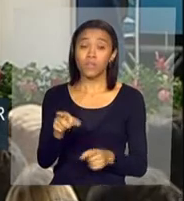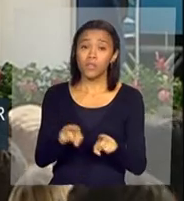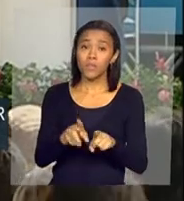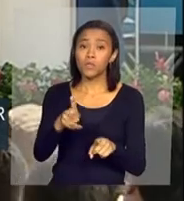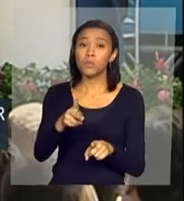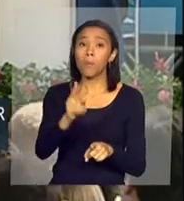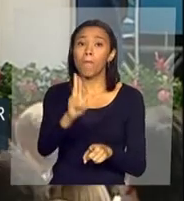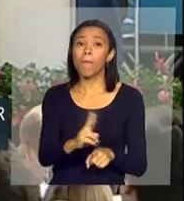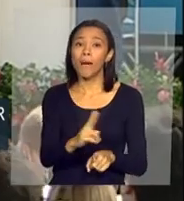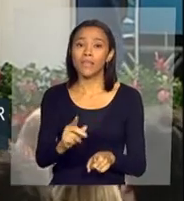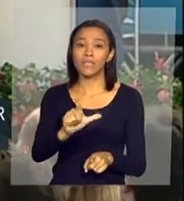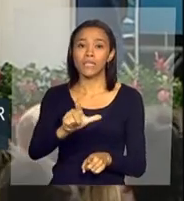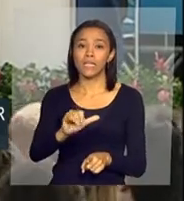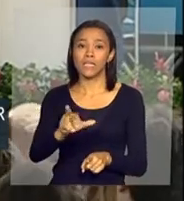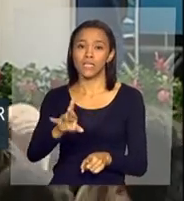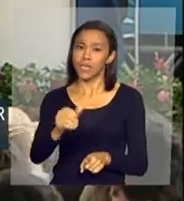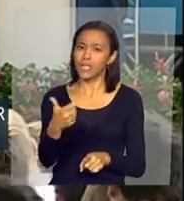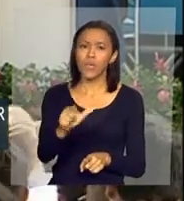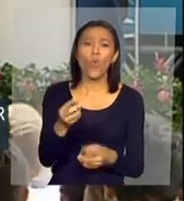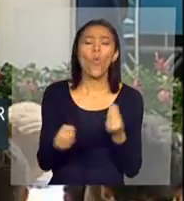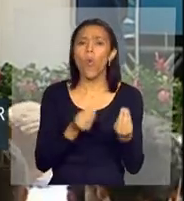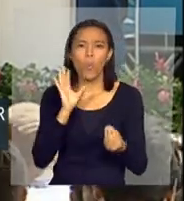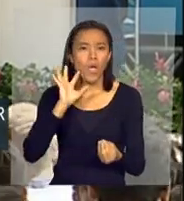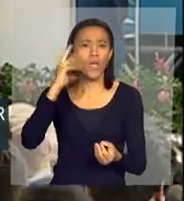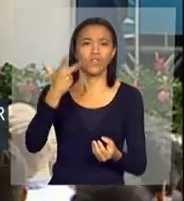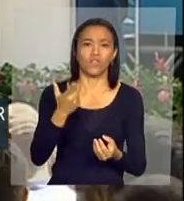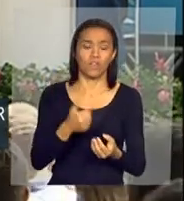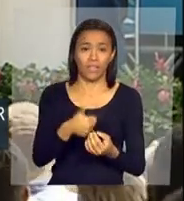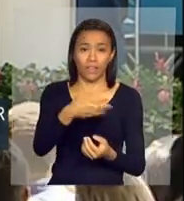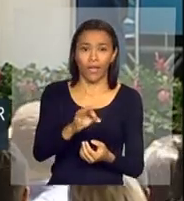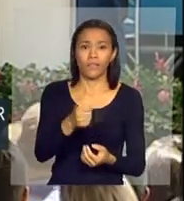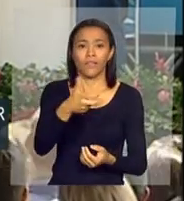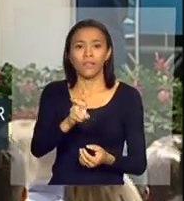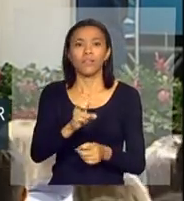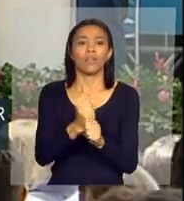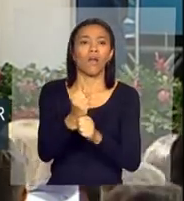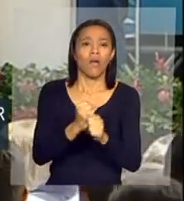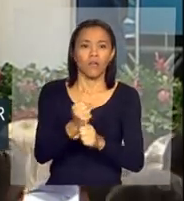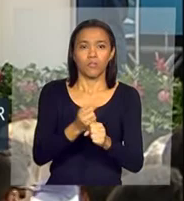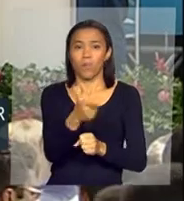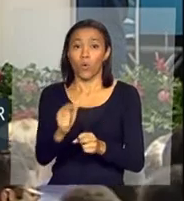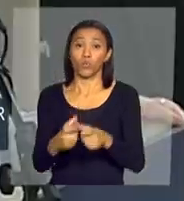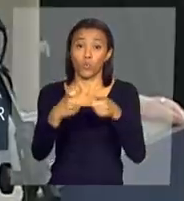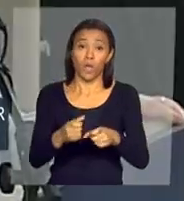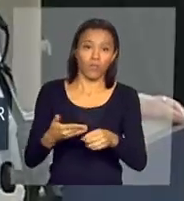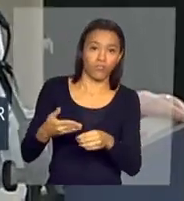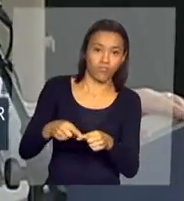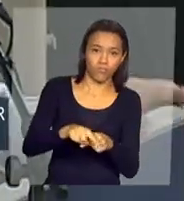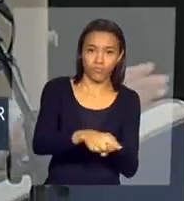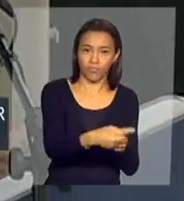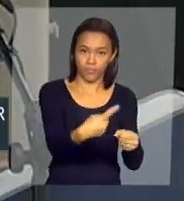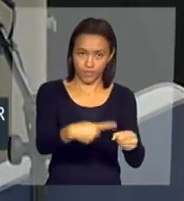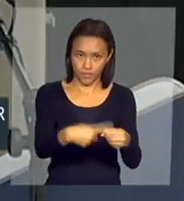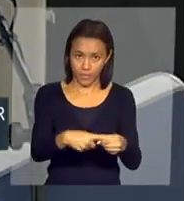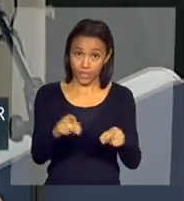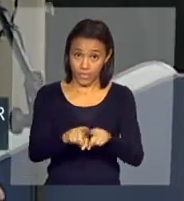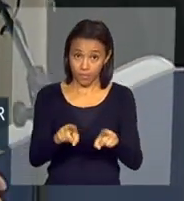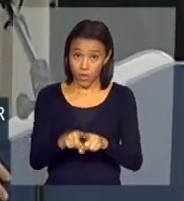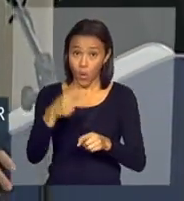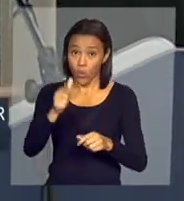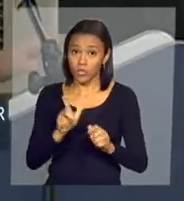solução para se levar água dentro de 10 ou 15 anos para Dom Inocêncio, saindo da barragem de